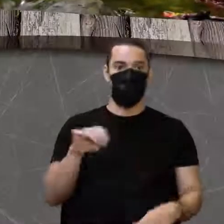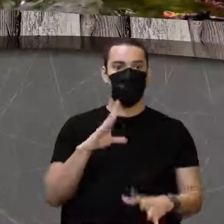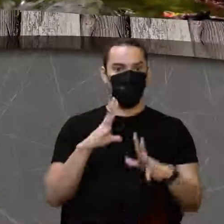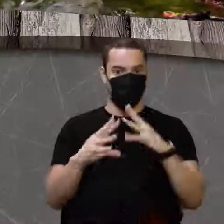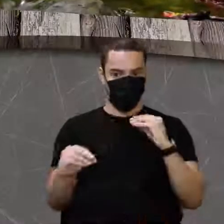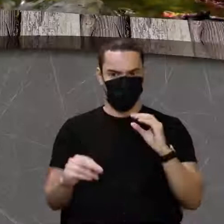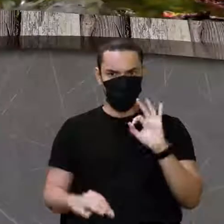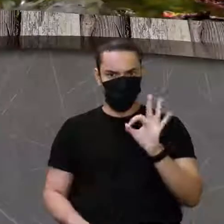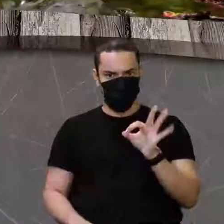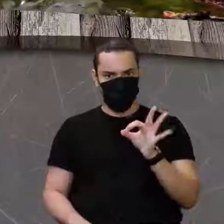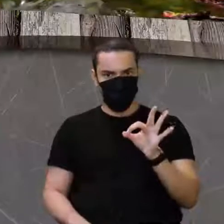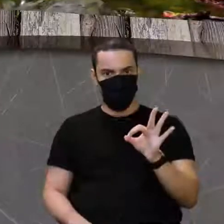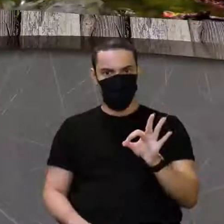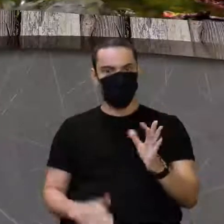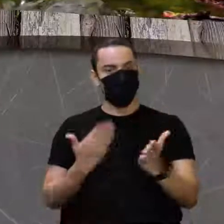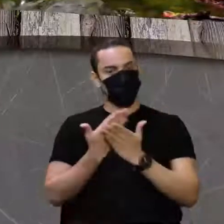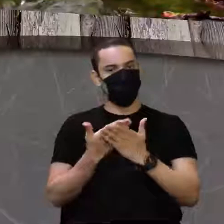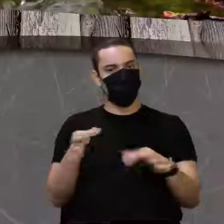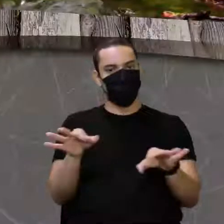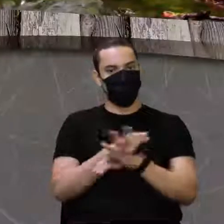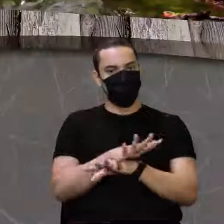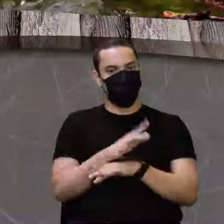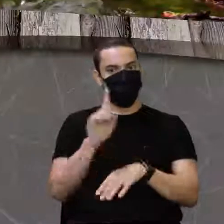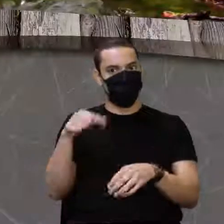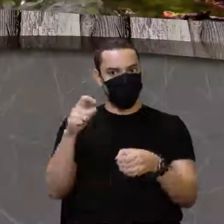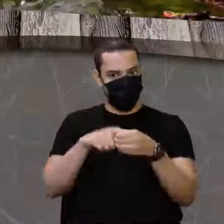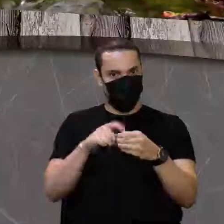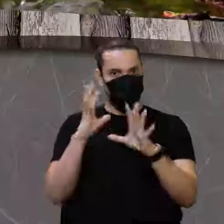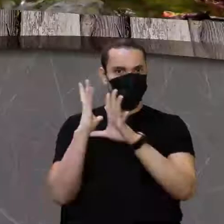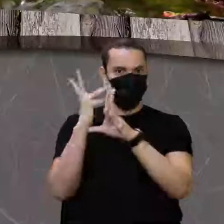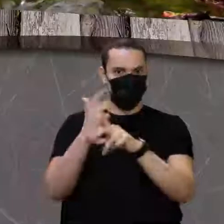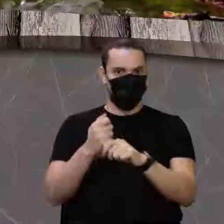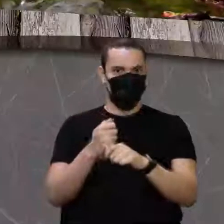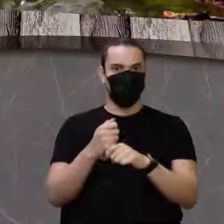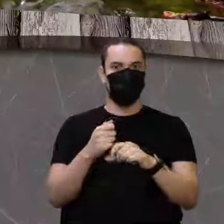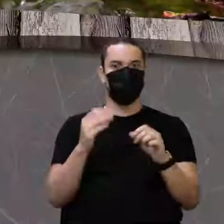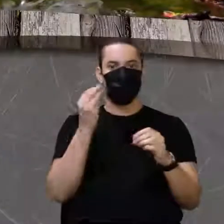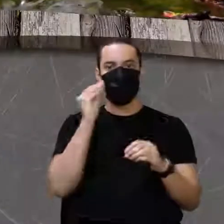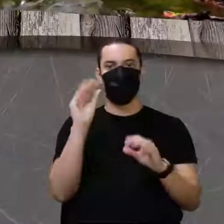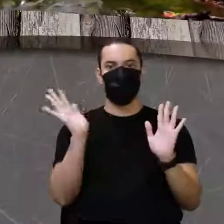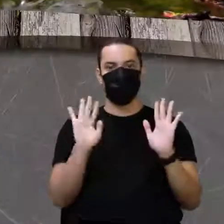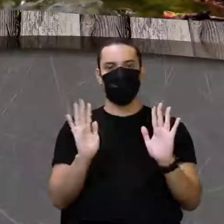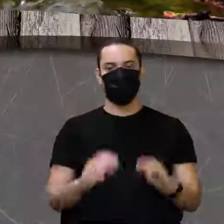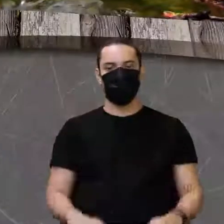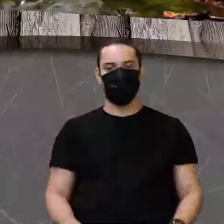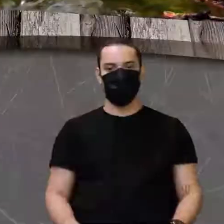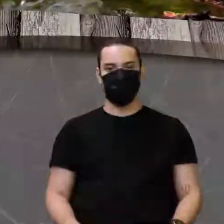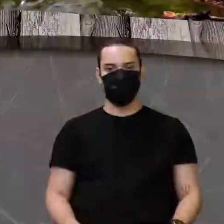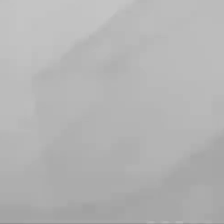fugir dele. Tá bom, queridos? A gente fica por aqui e já já a gente faz aquela revisão. Beijo!